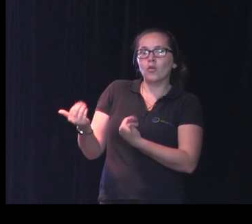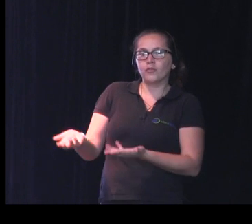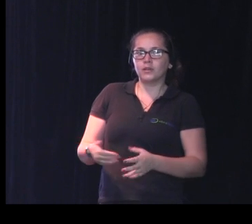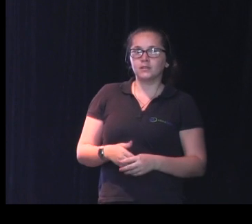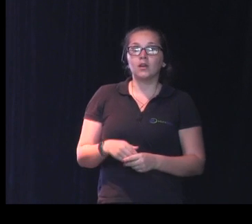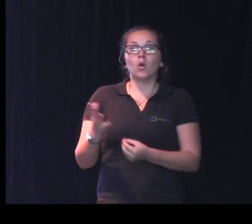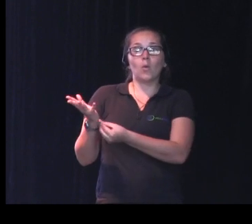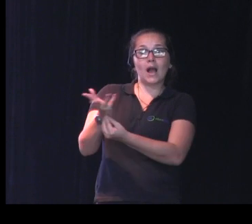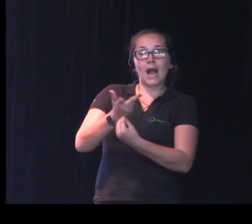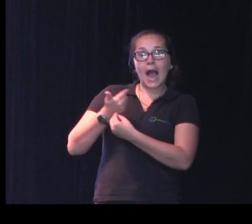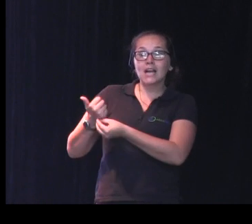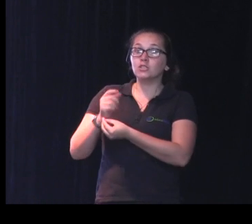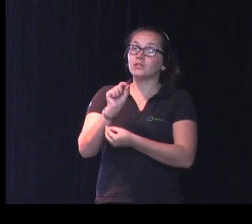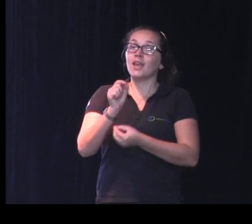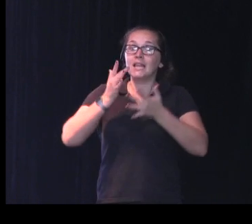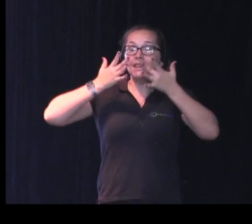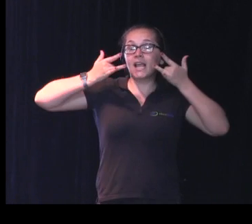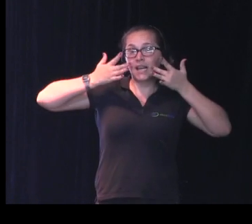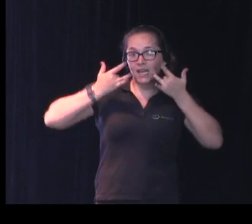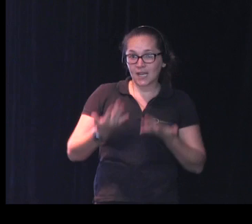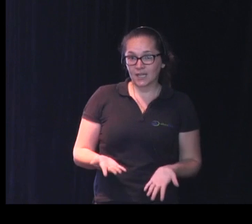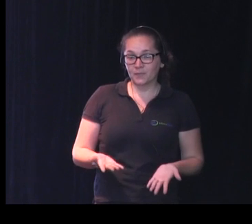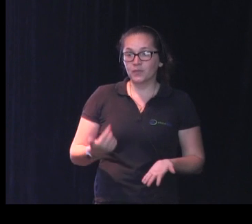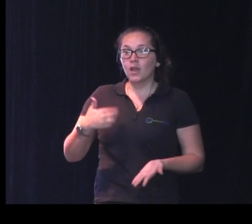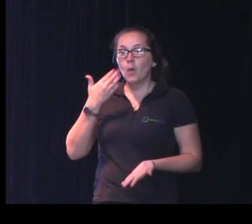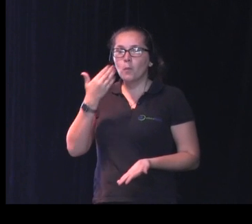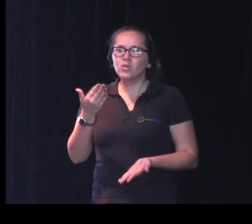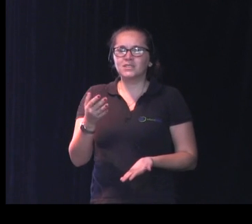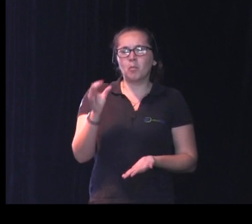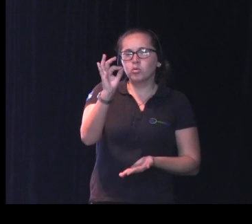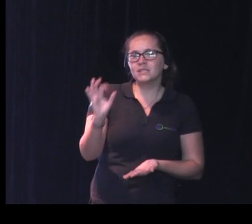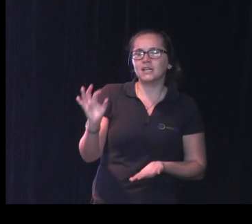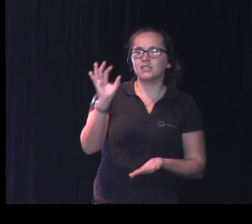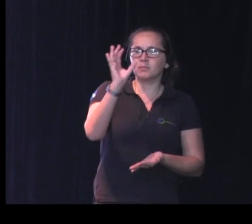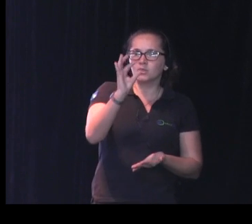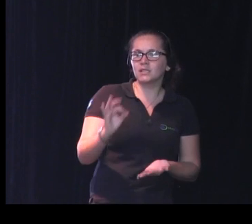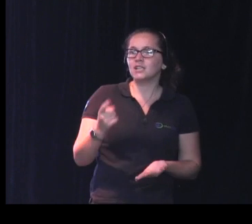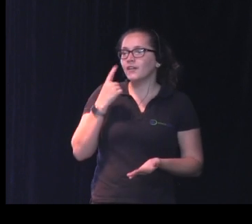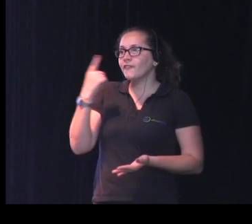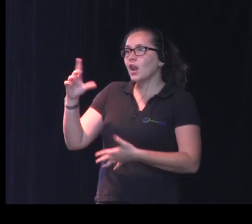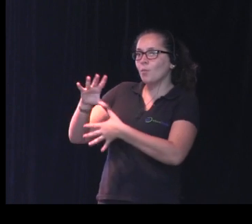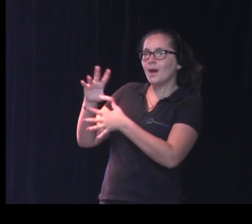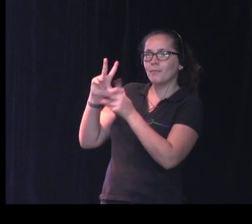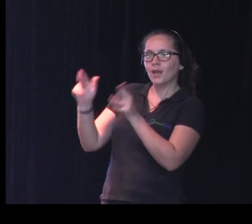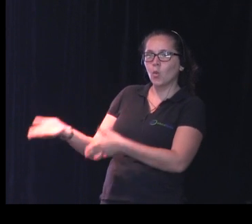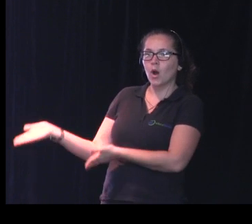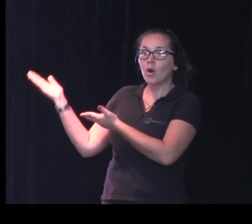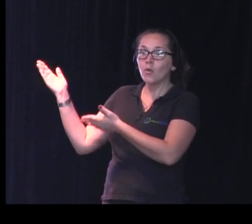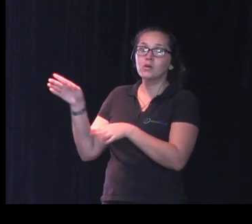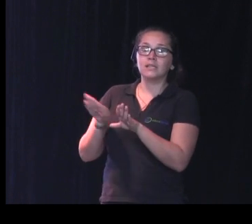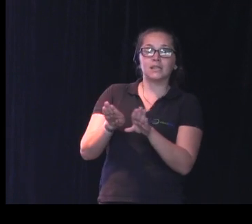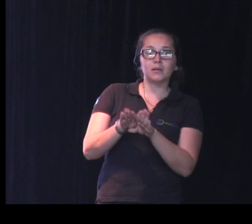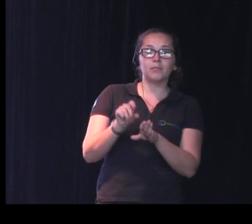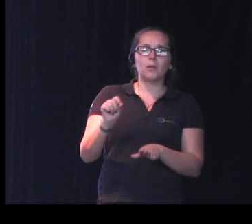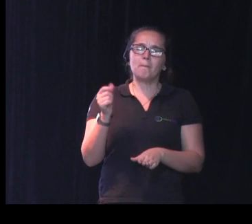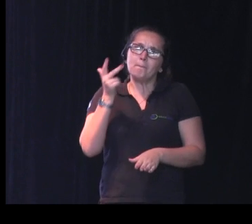pessoas jovens com as artes cênicas. Se distribuem em percentagens de acordo com o mapa que